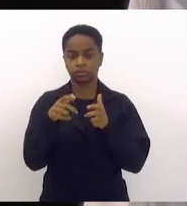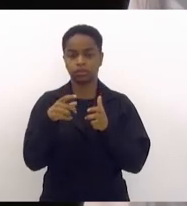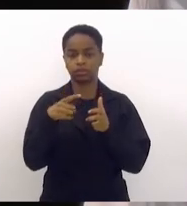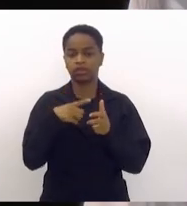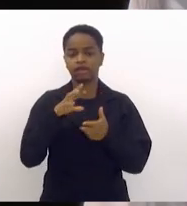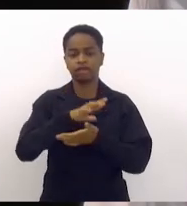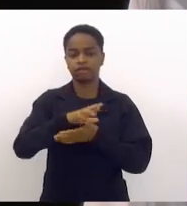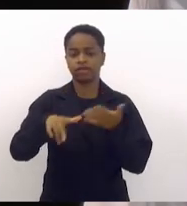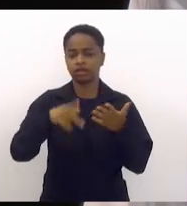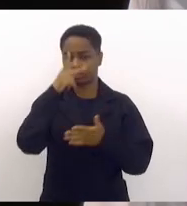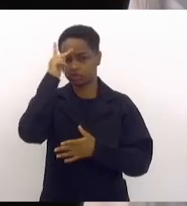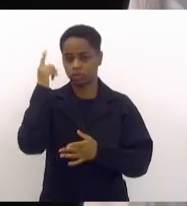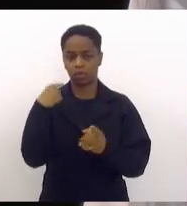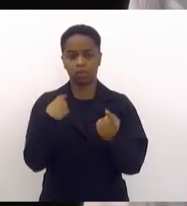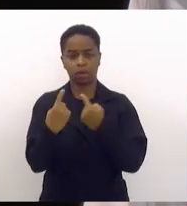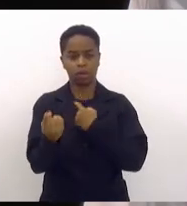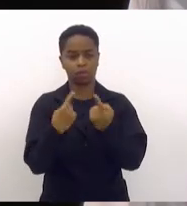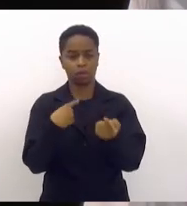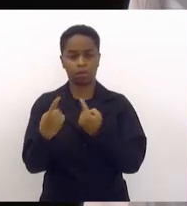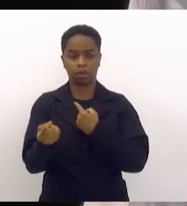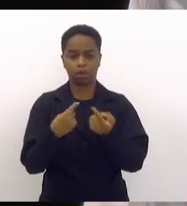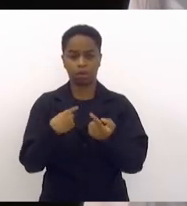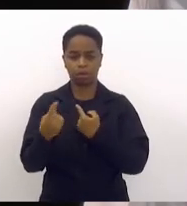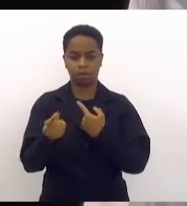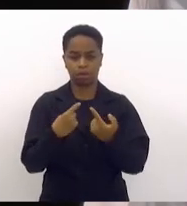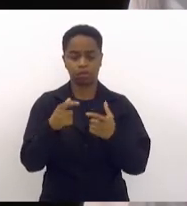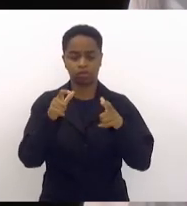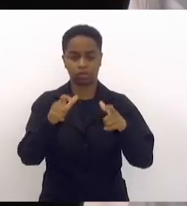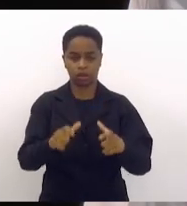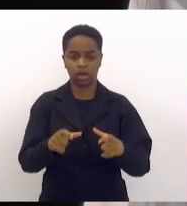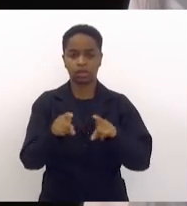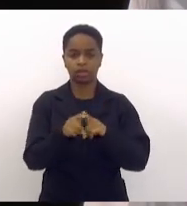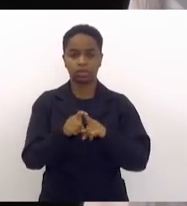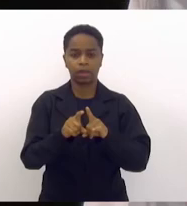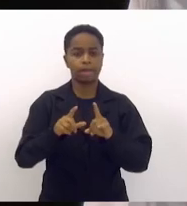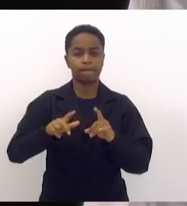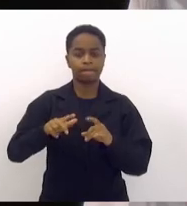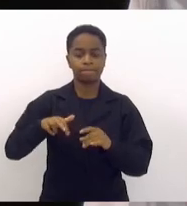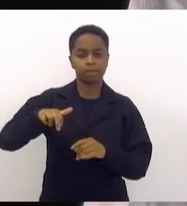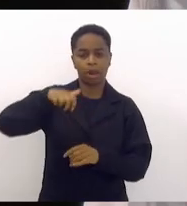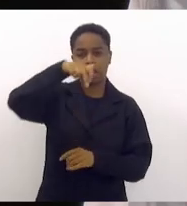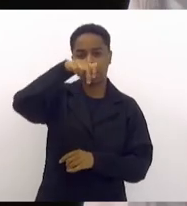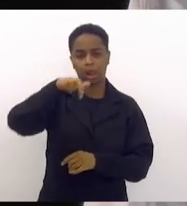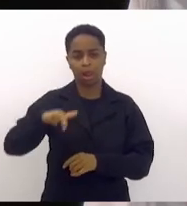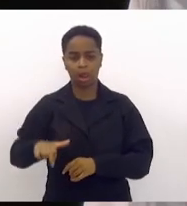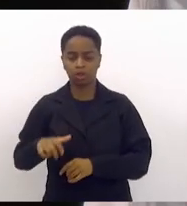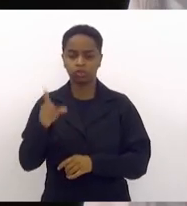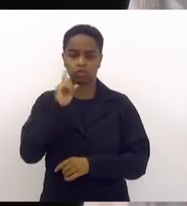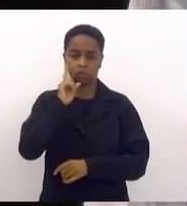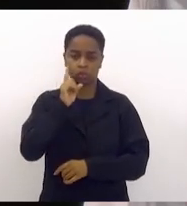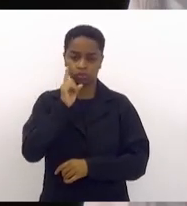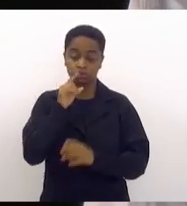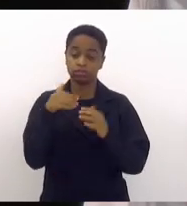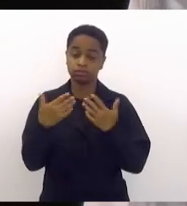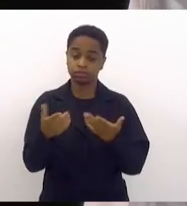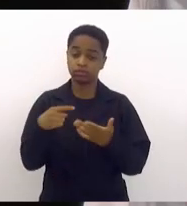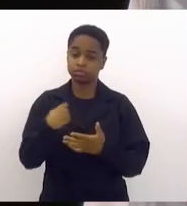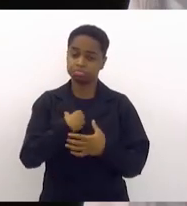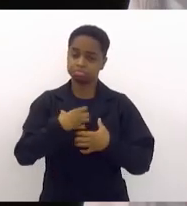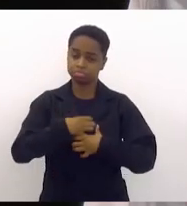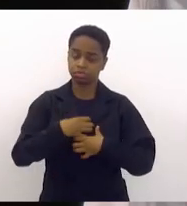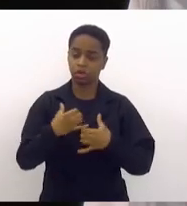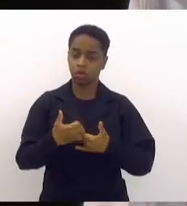de peão entrando e saindo das Plata dos estaleiros subindo plataforma todo dia descendo e a gente sentia muito